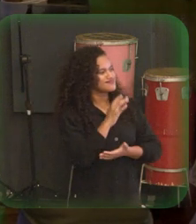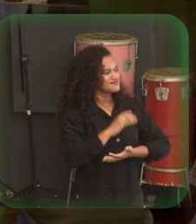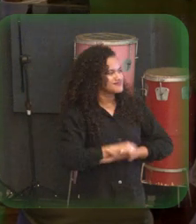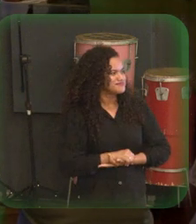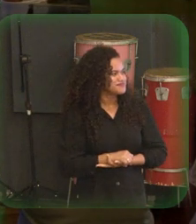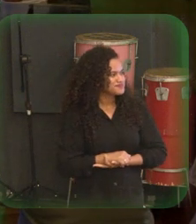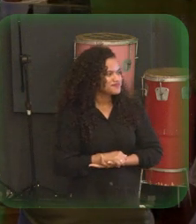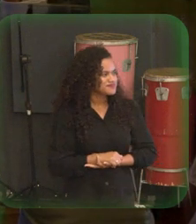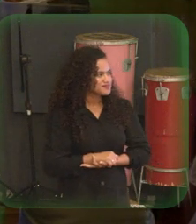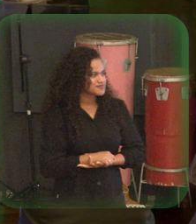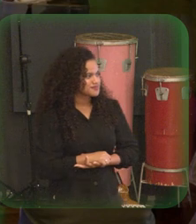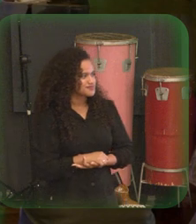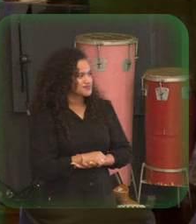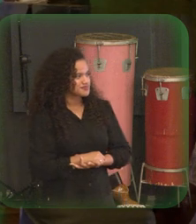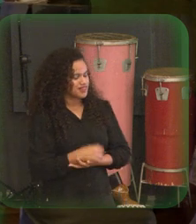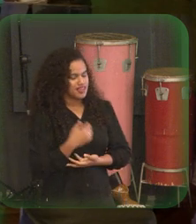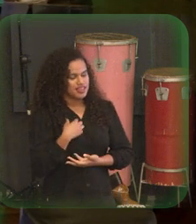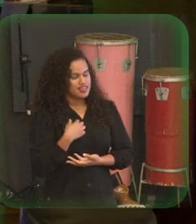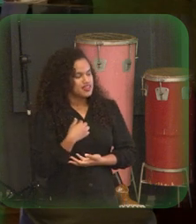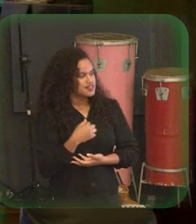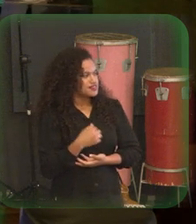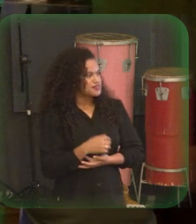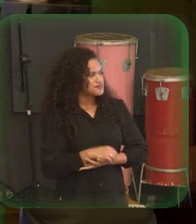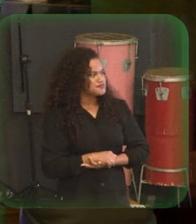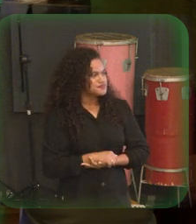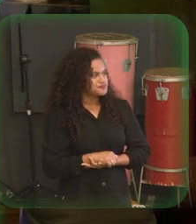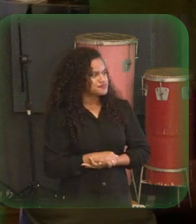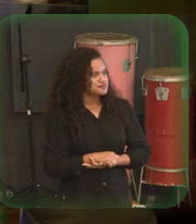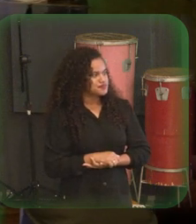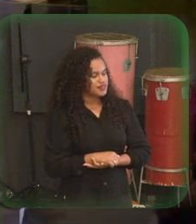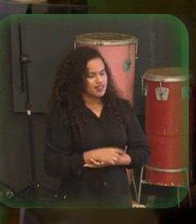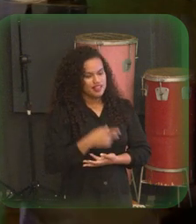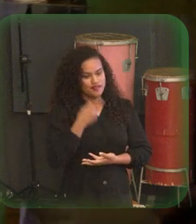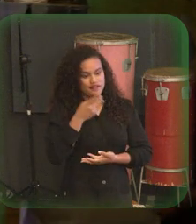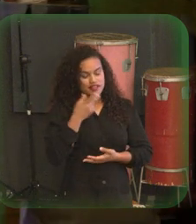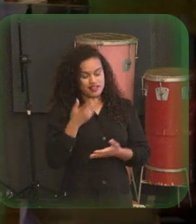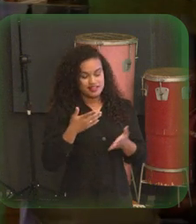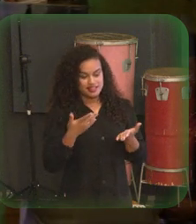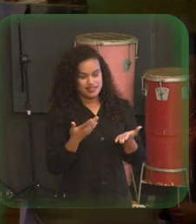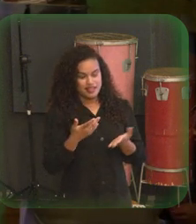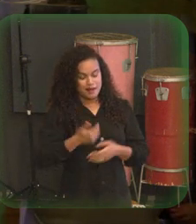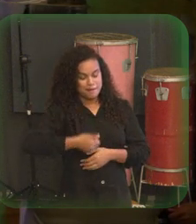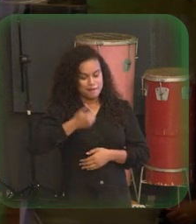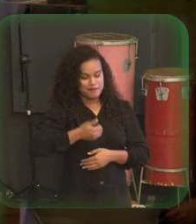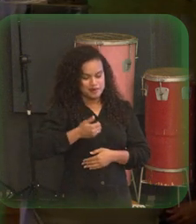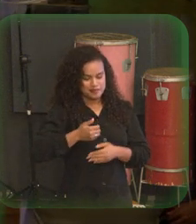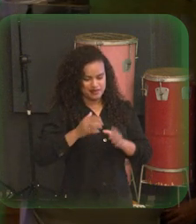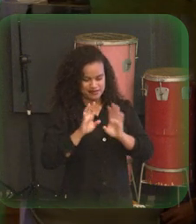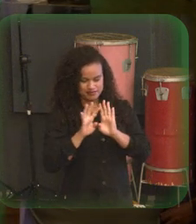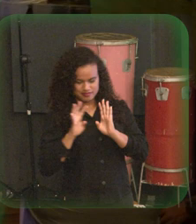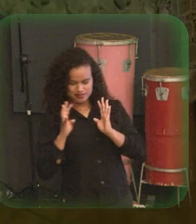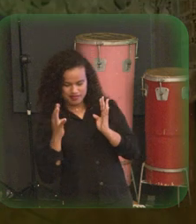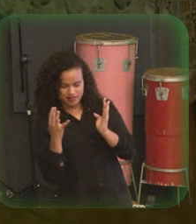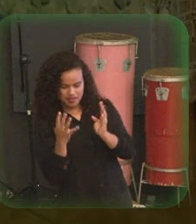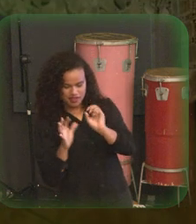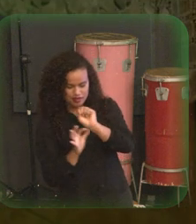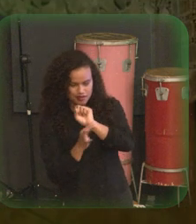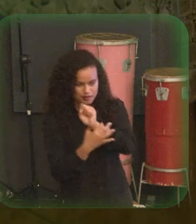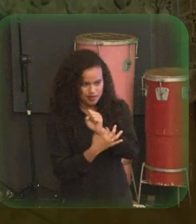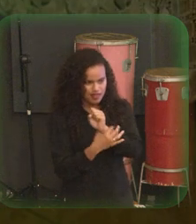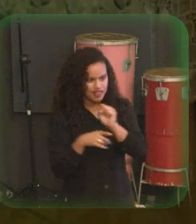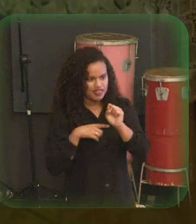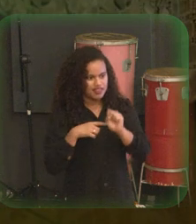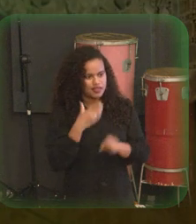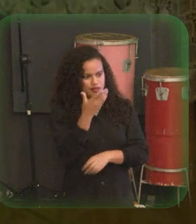E eu diria que a primeira barreira de proteção é formada pelo deputado